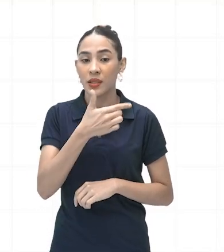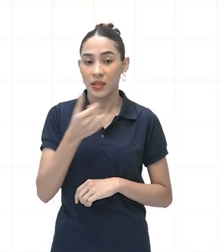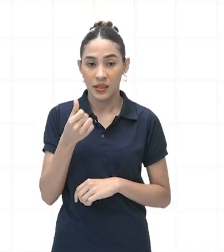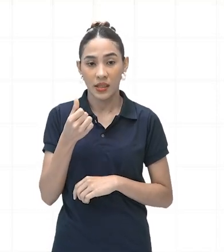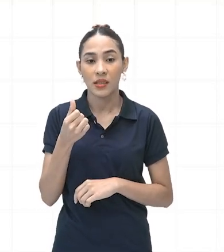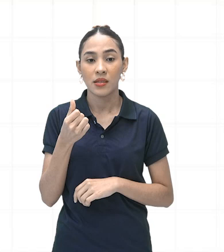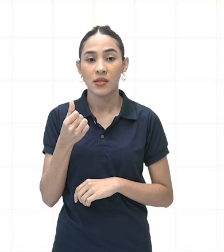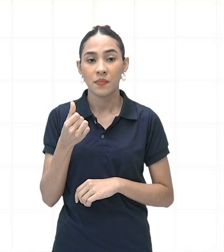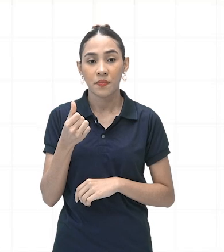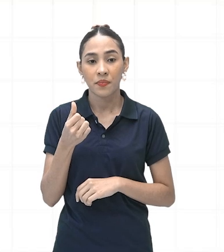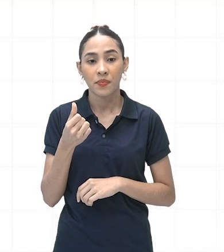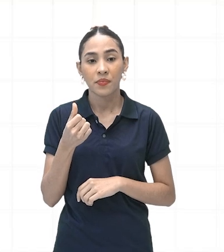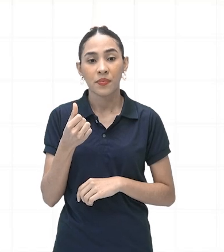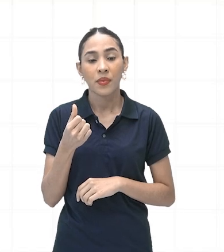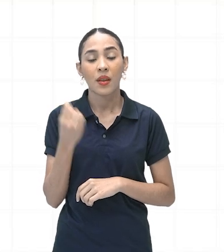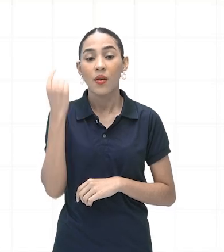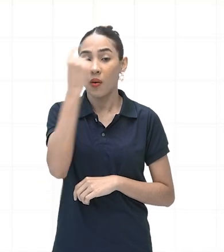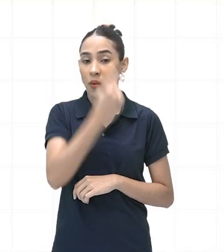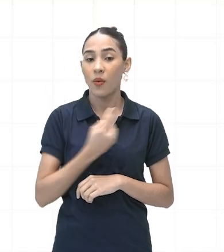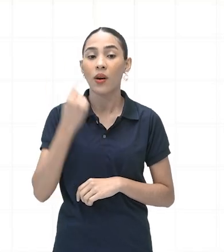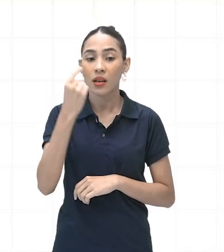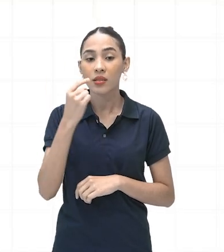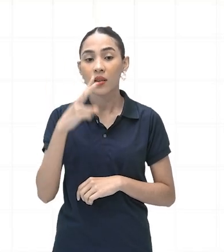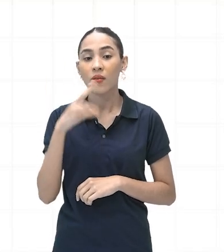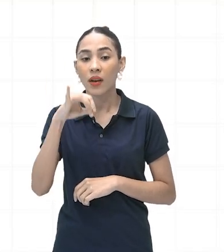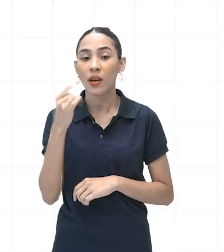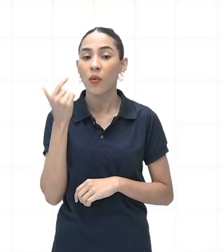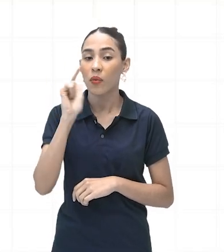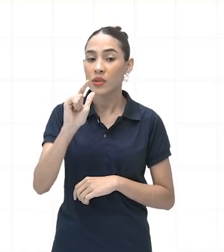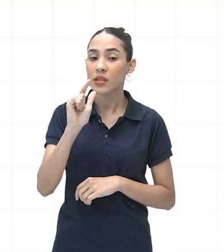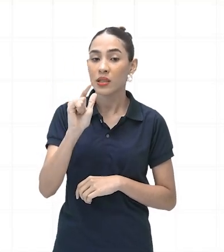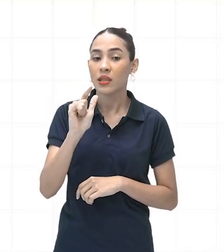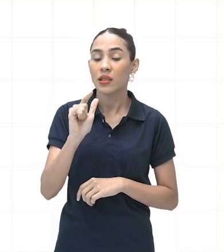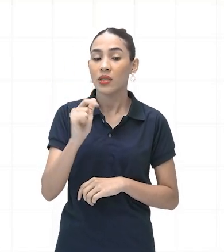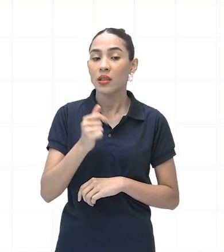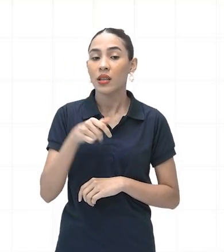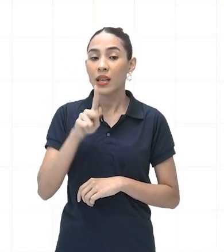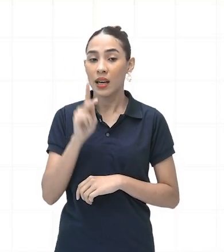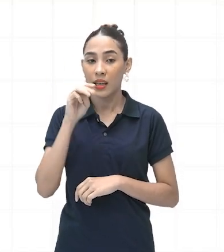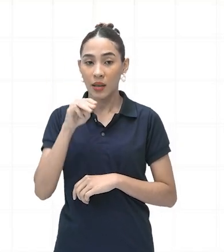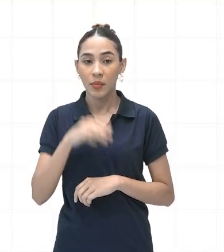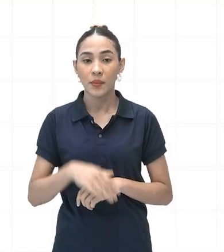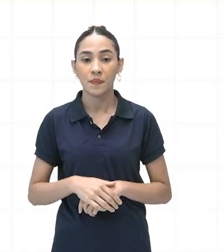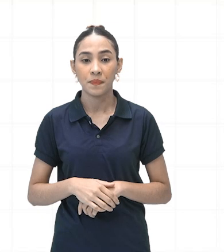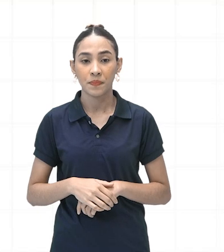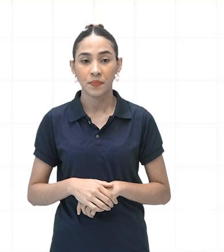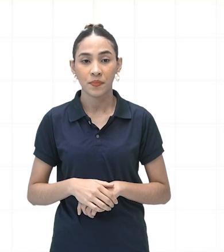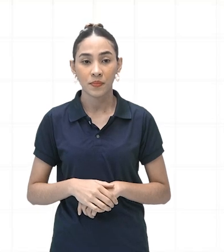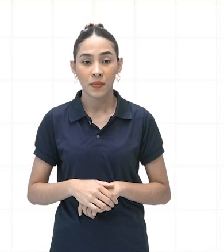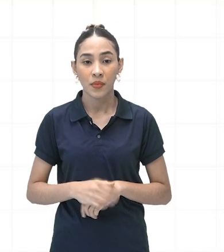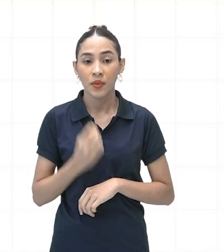16 por 16 horas, vai percorrer quantos km?